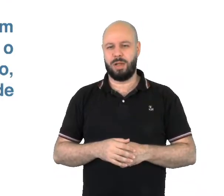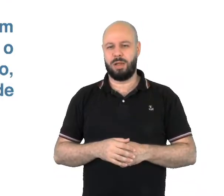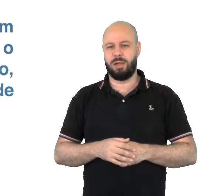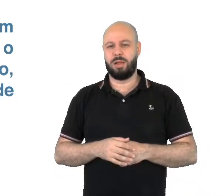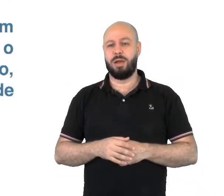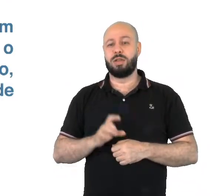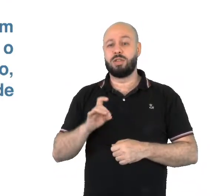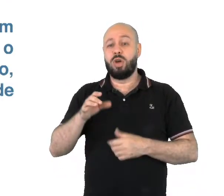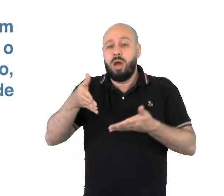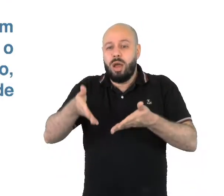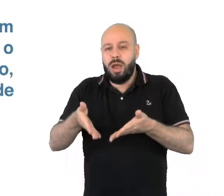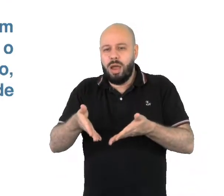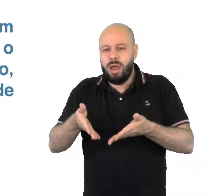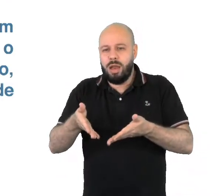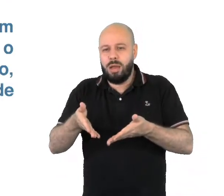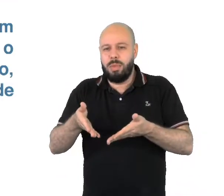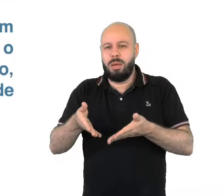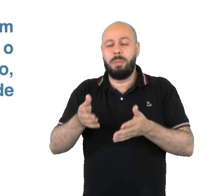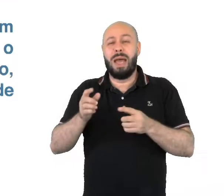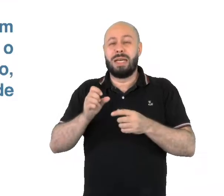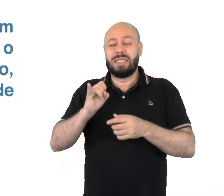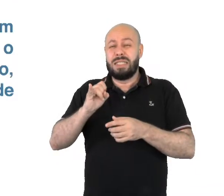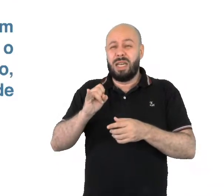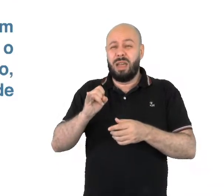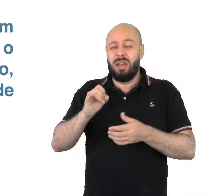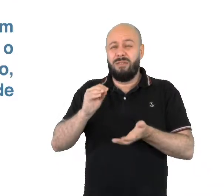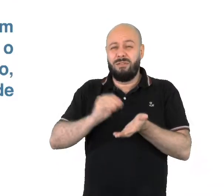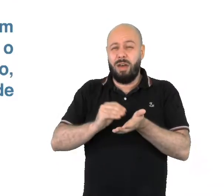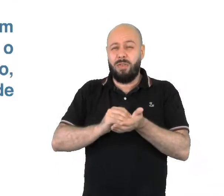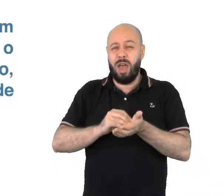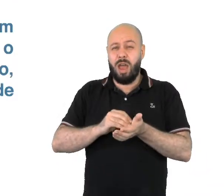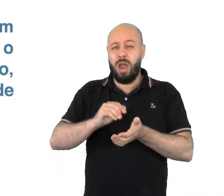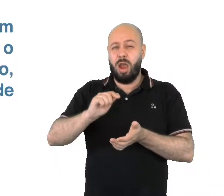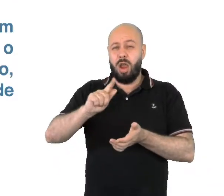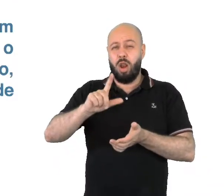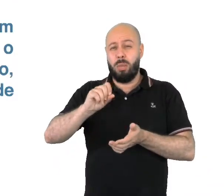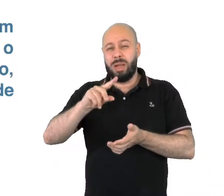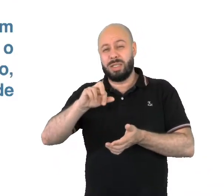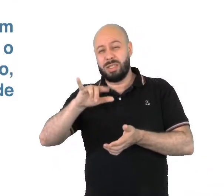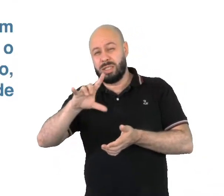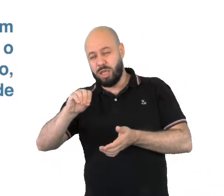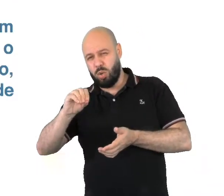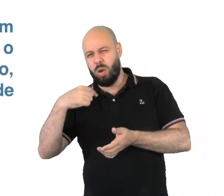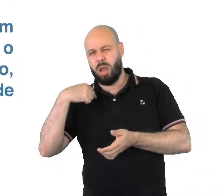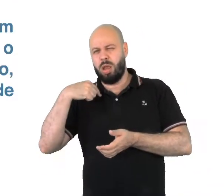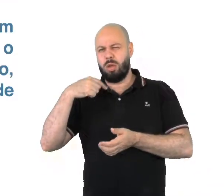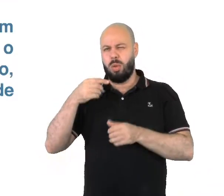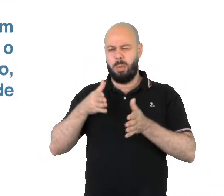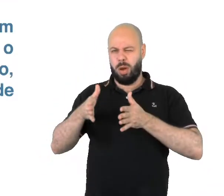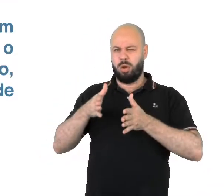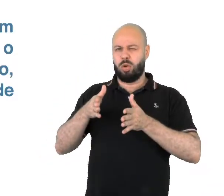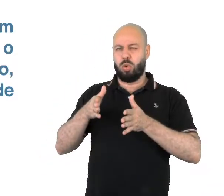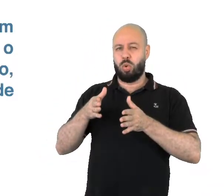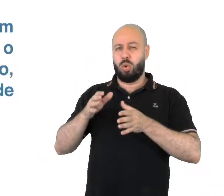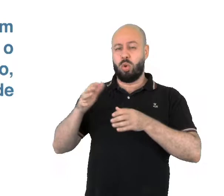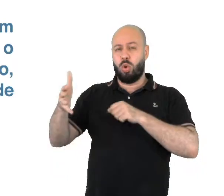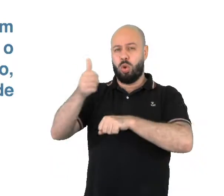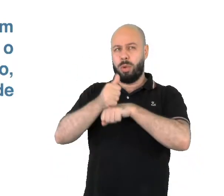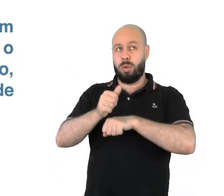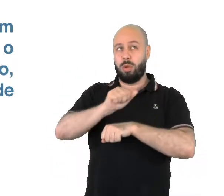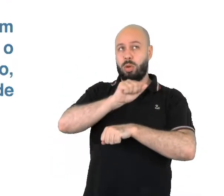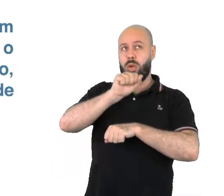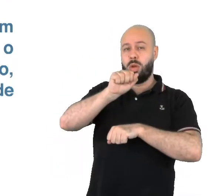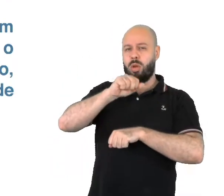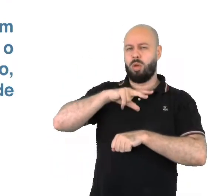ter deixado, sem a globalização da época do colonialismo, que os europeus vieram para as